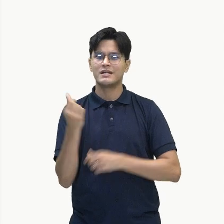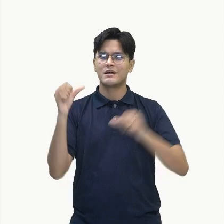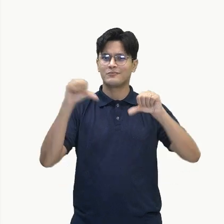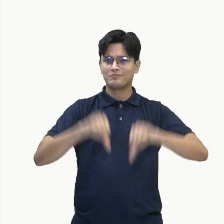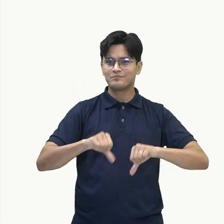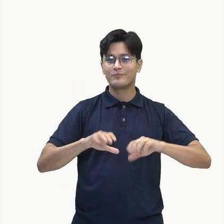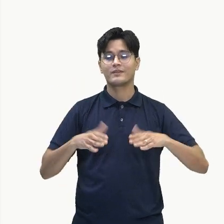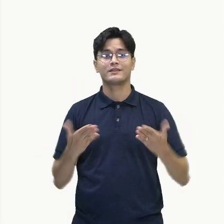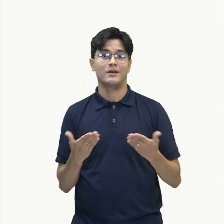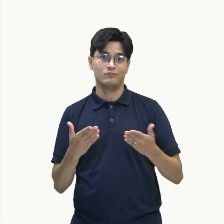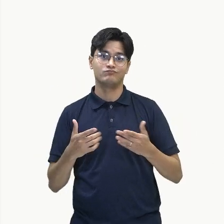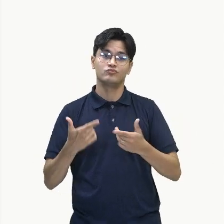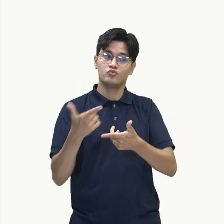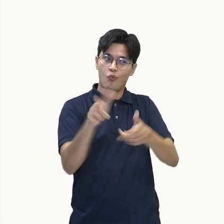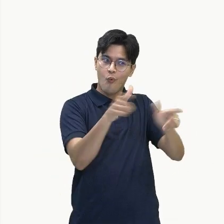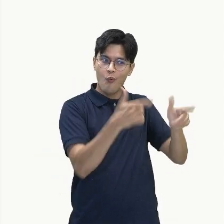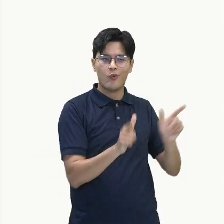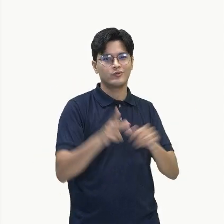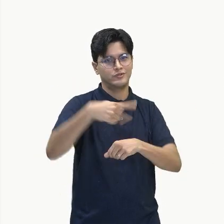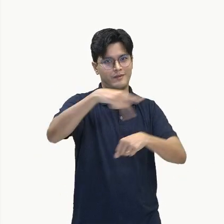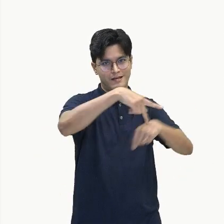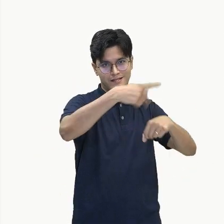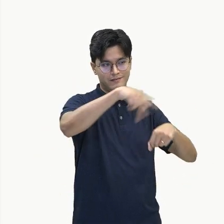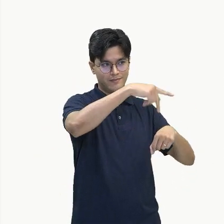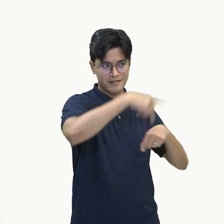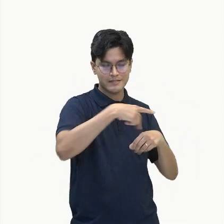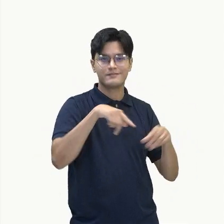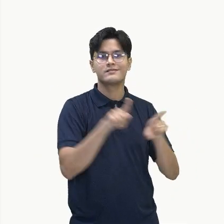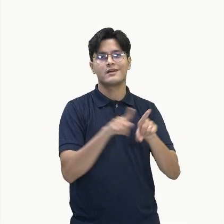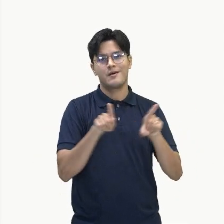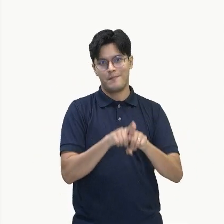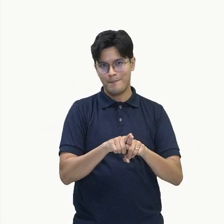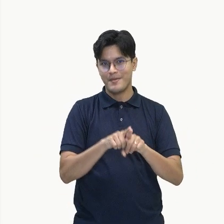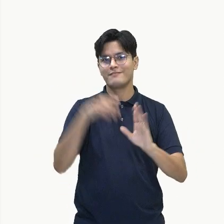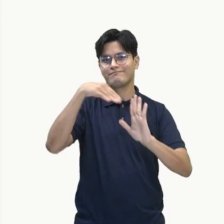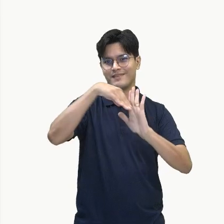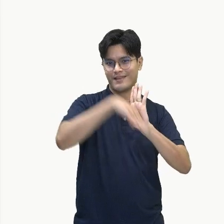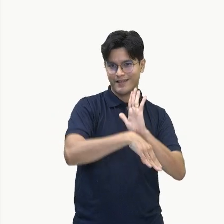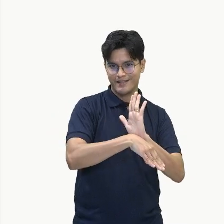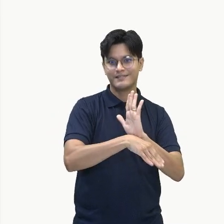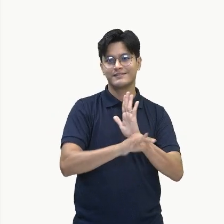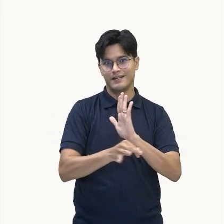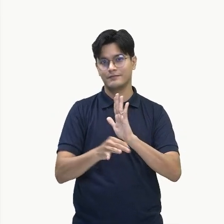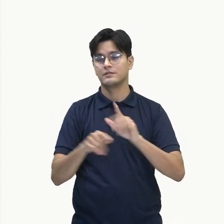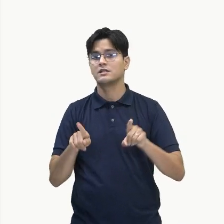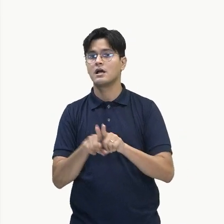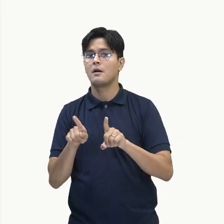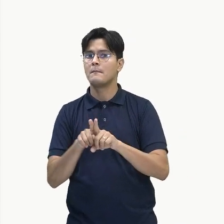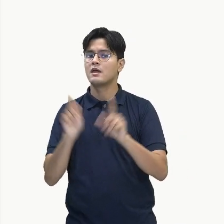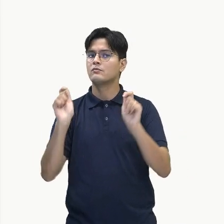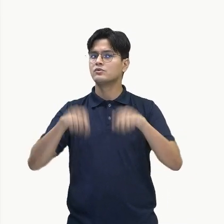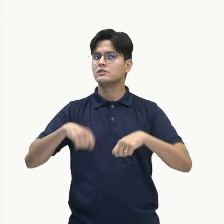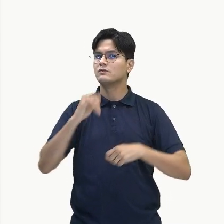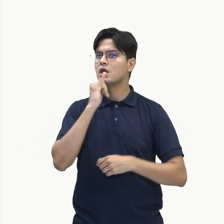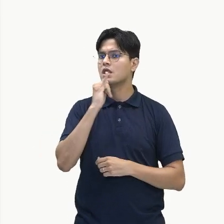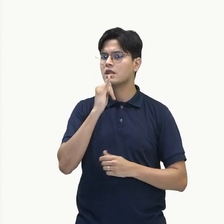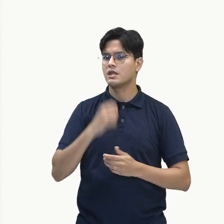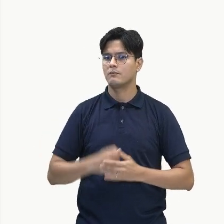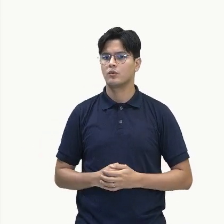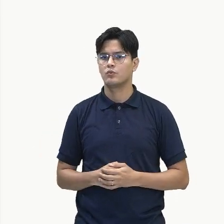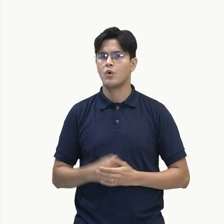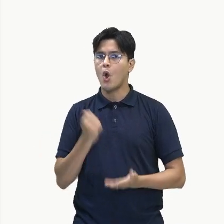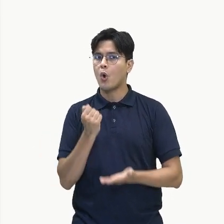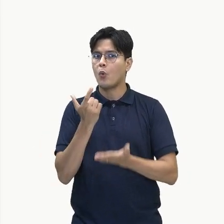É possível também a gente comprar produtos fabricados em outros continentes. E a gente faz muito isso hoje, né? Nós temos os